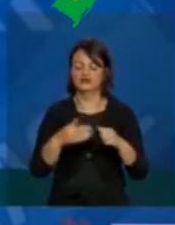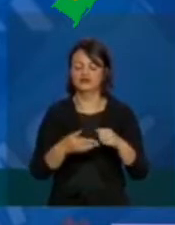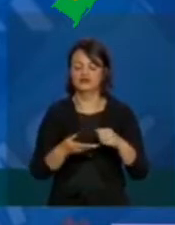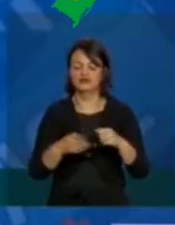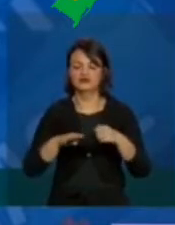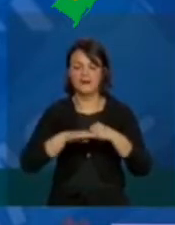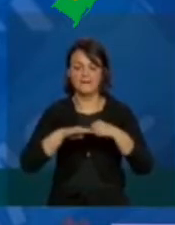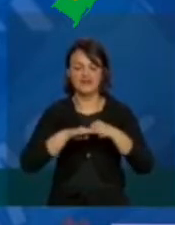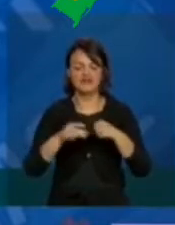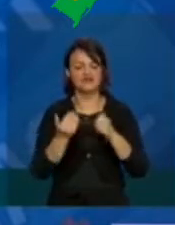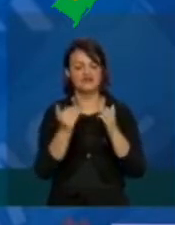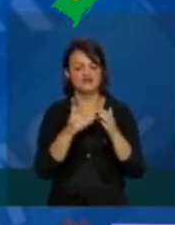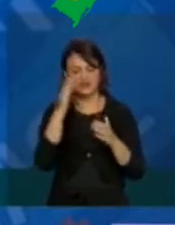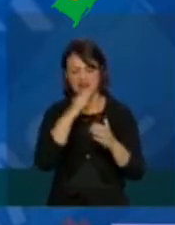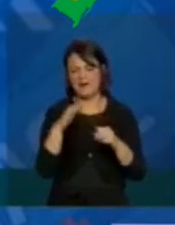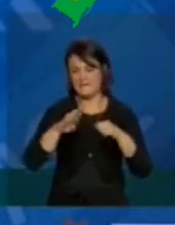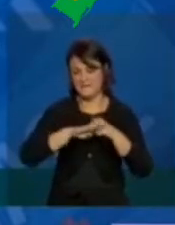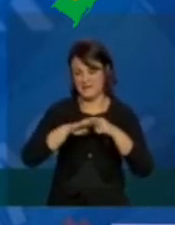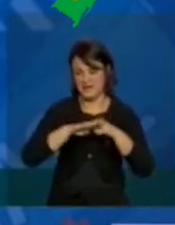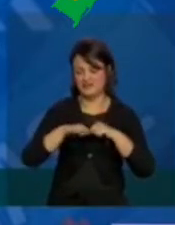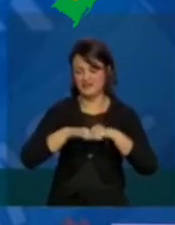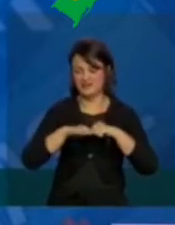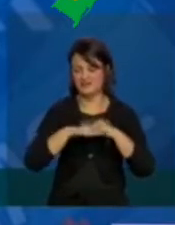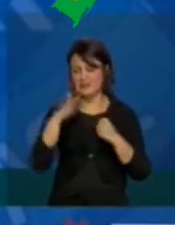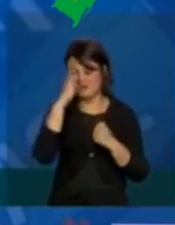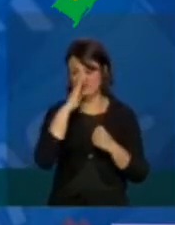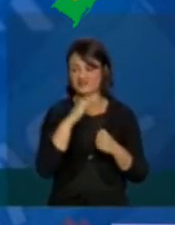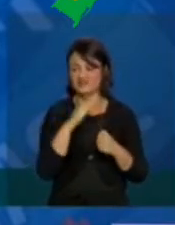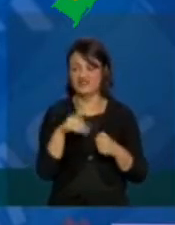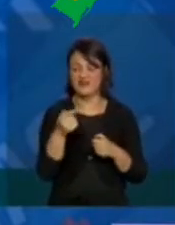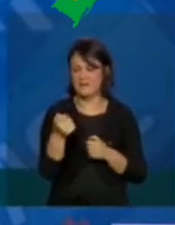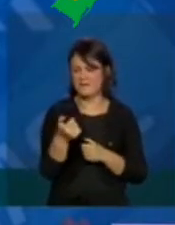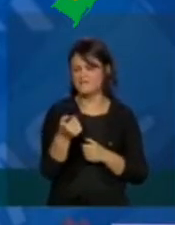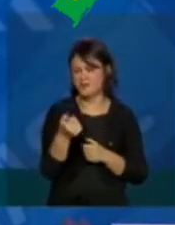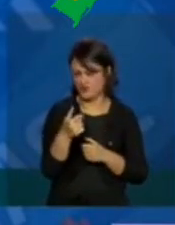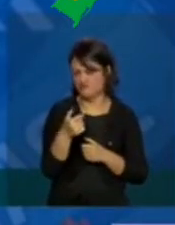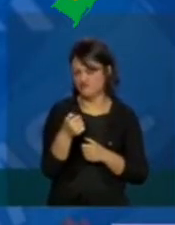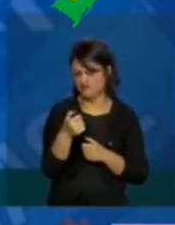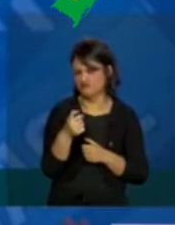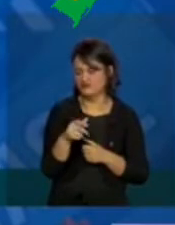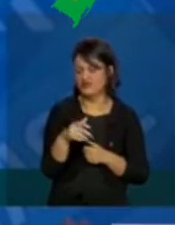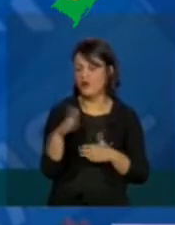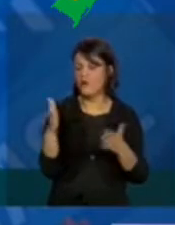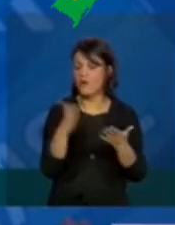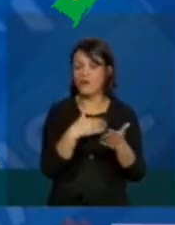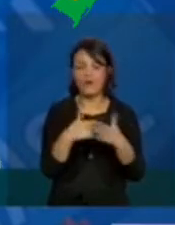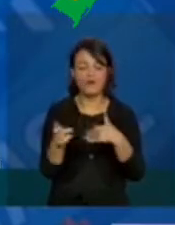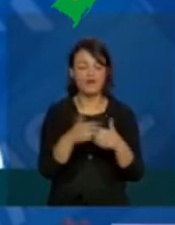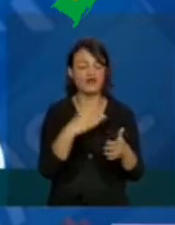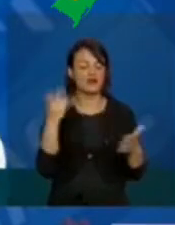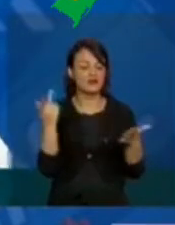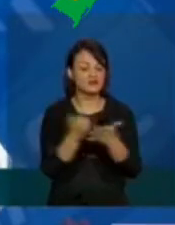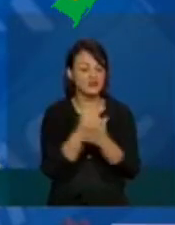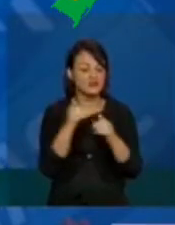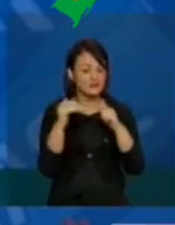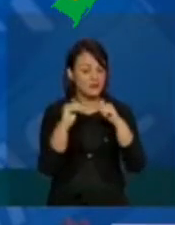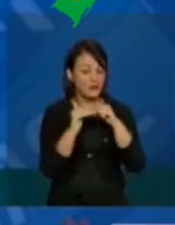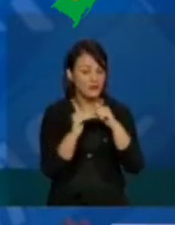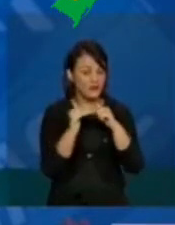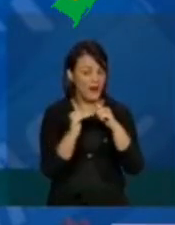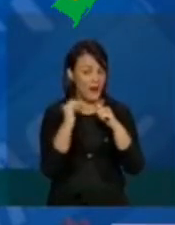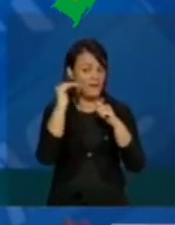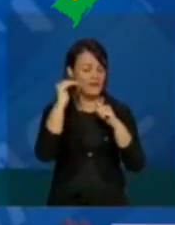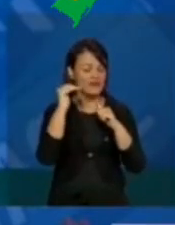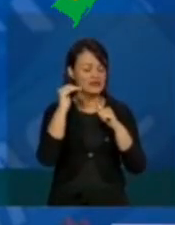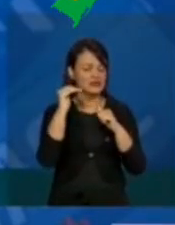Então, como a média brasileira ainda é baixa no número de casos, qualquer situação que esteja um pouquinho acima da